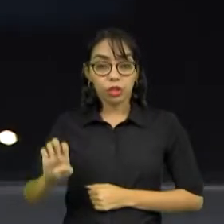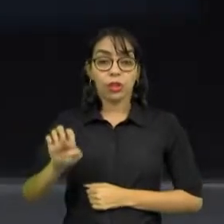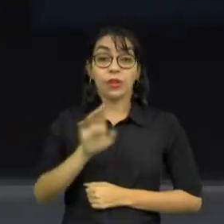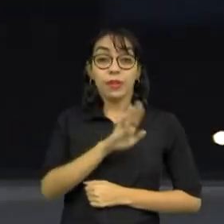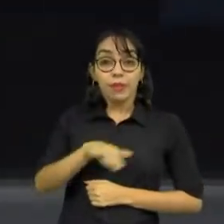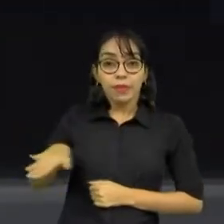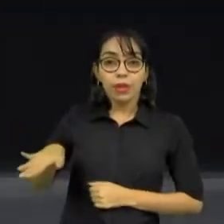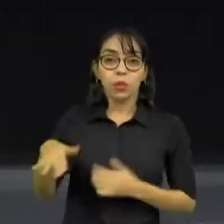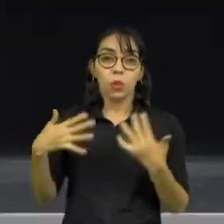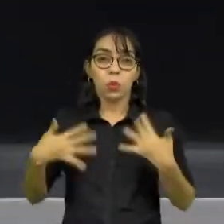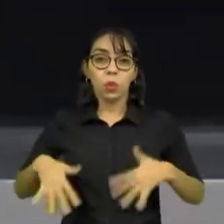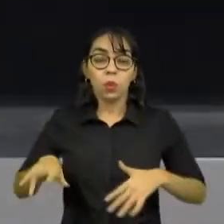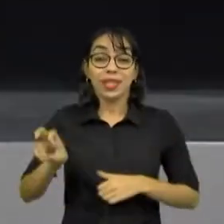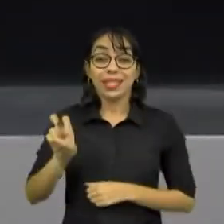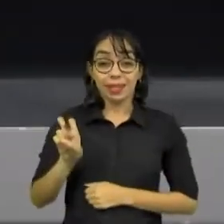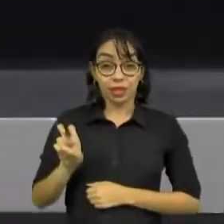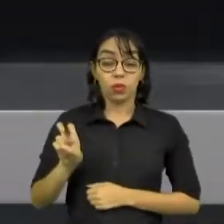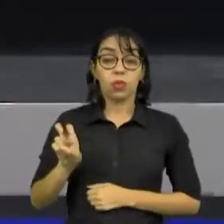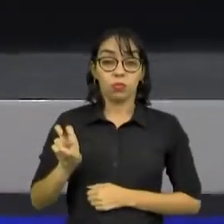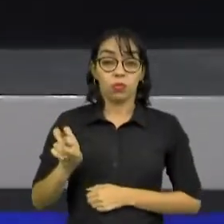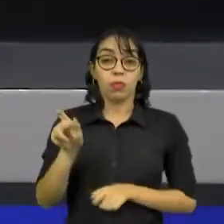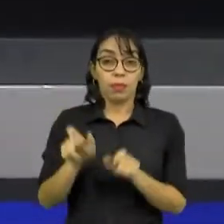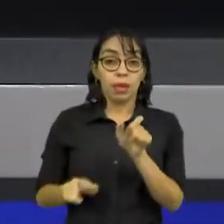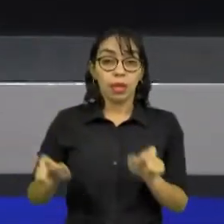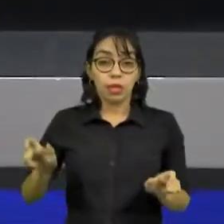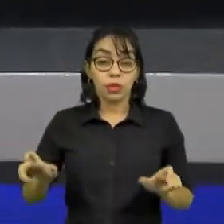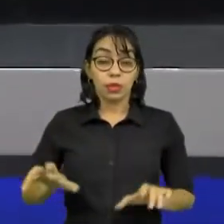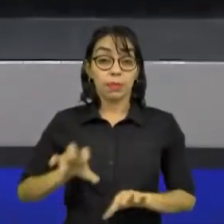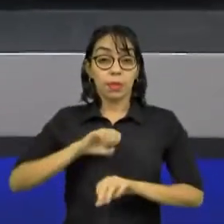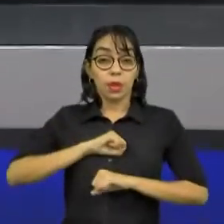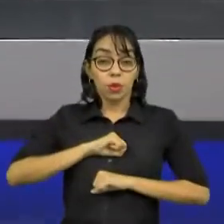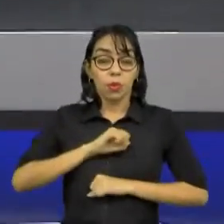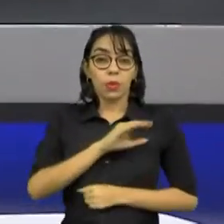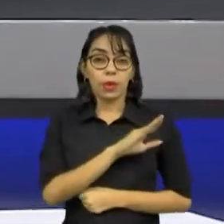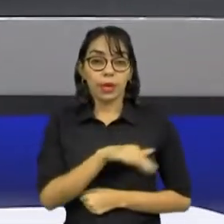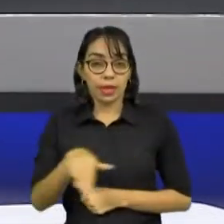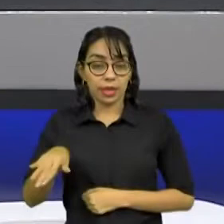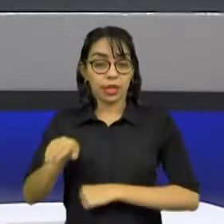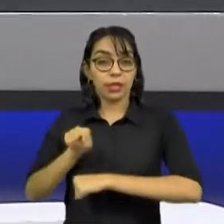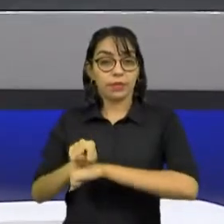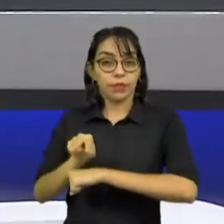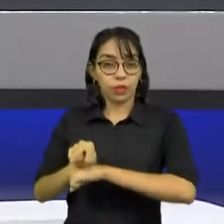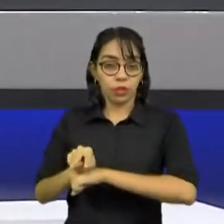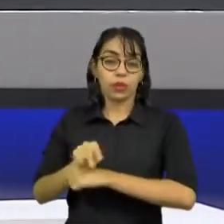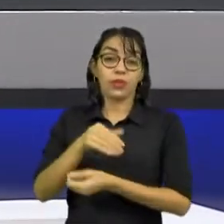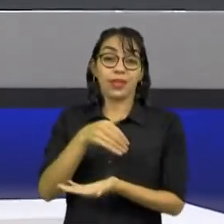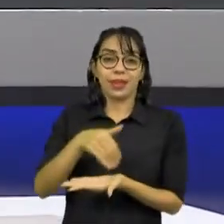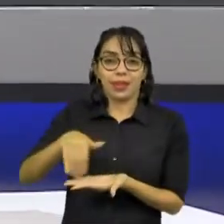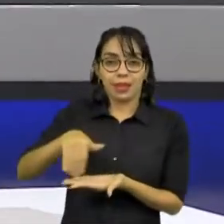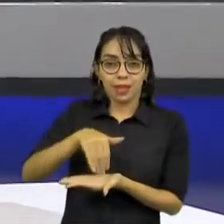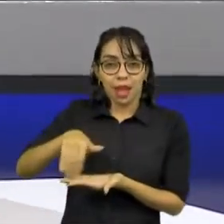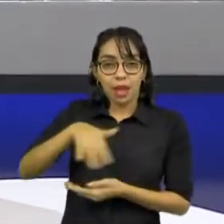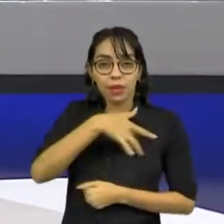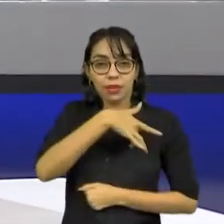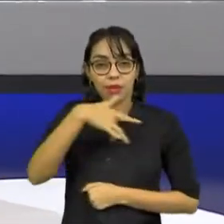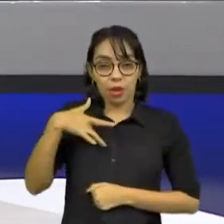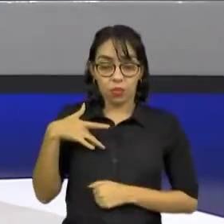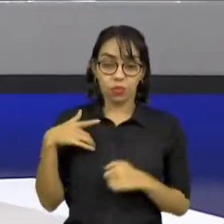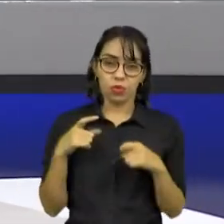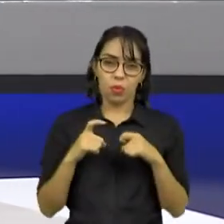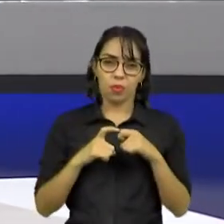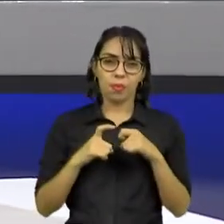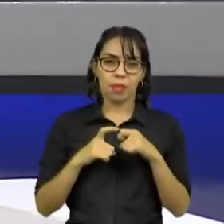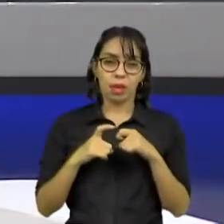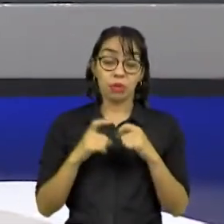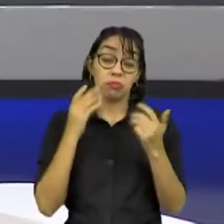sendo monitorados aqui no Ceará pela Secretaria da Saúde do Estado. Os médicos trabalham com a hipótese da